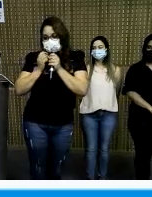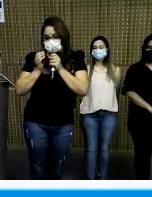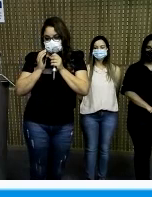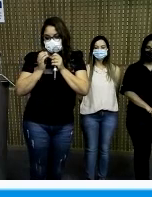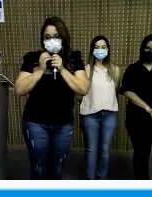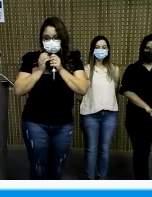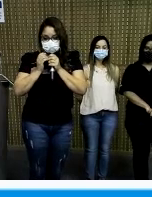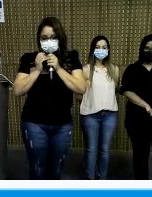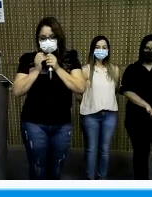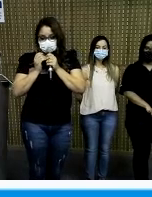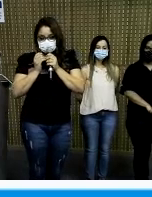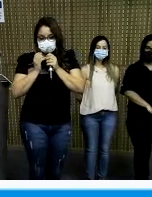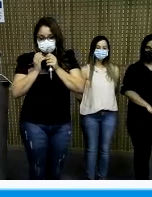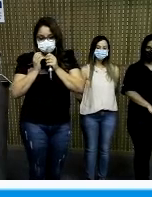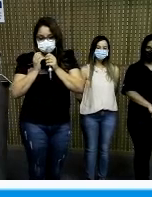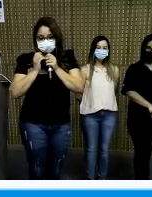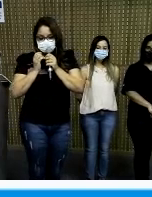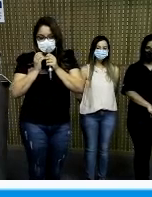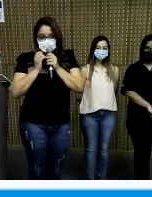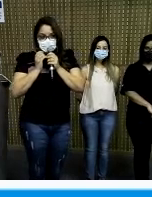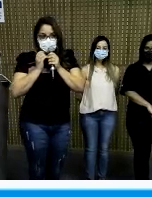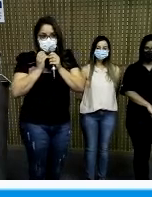já sente que, por conta do